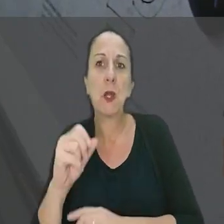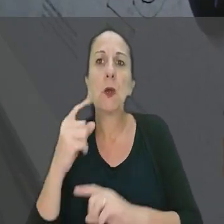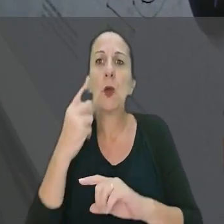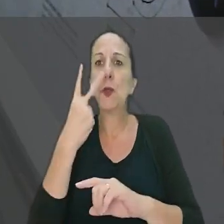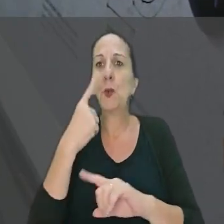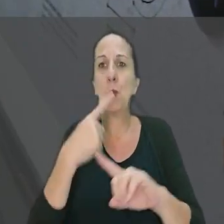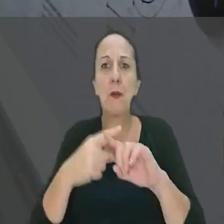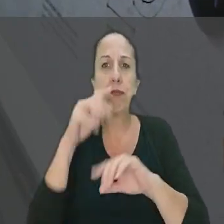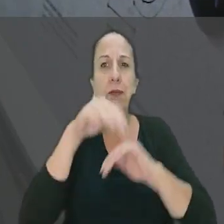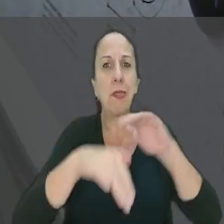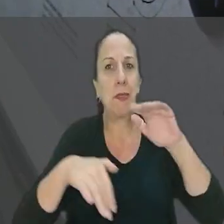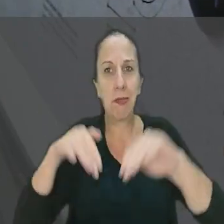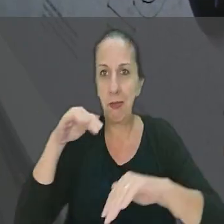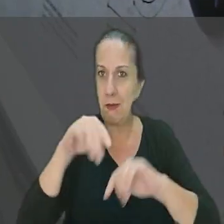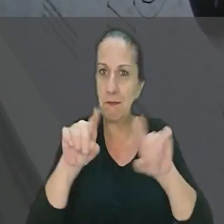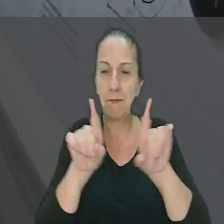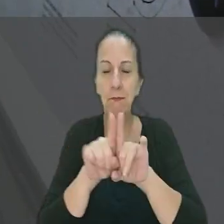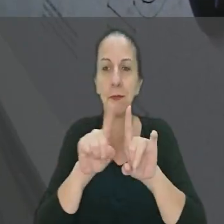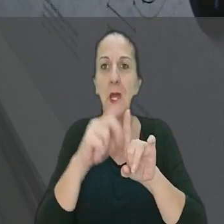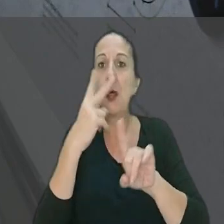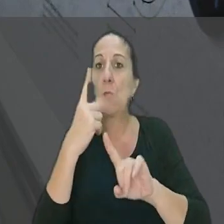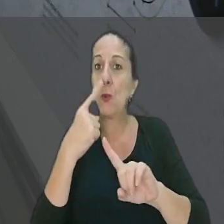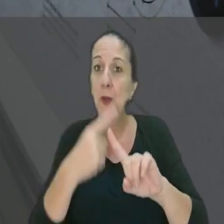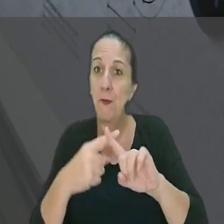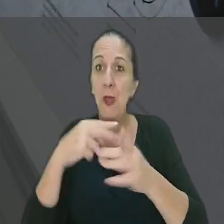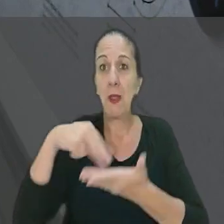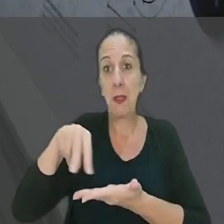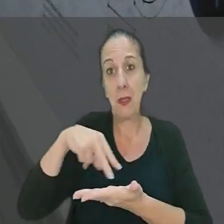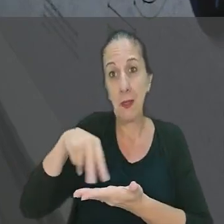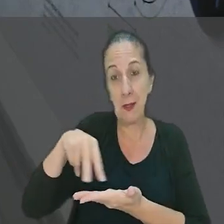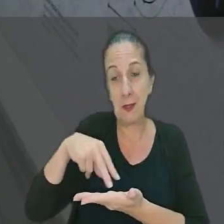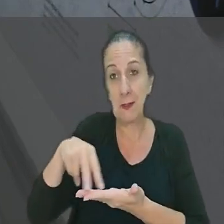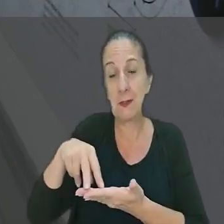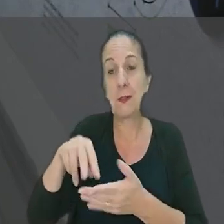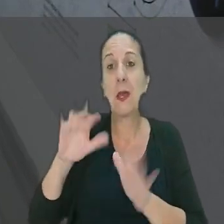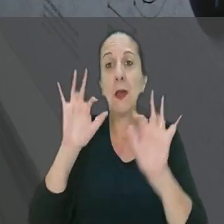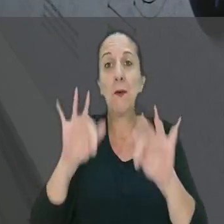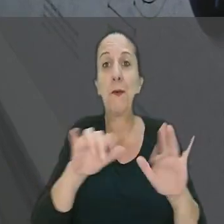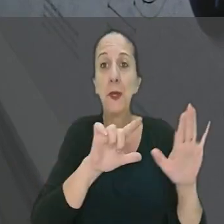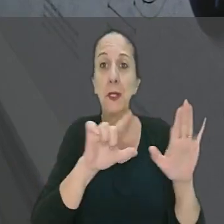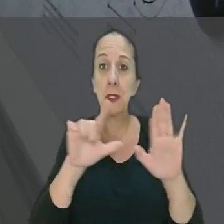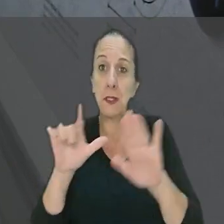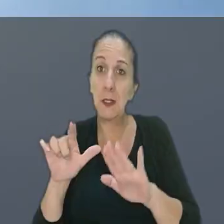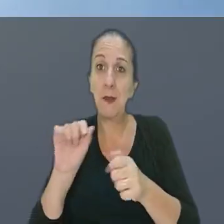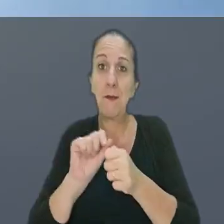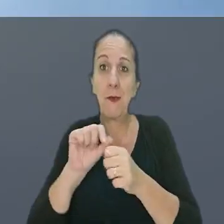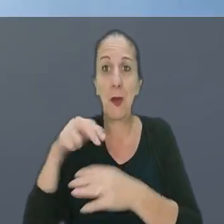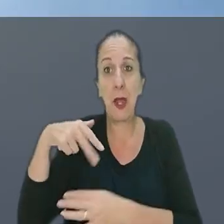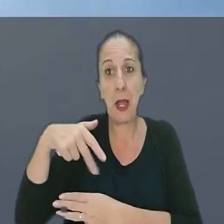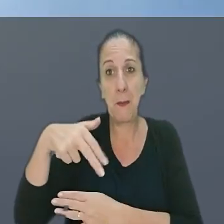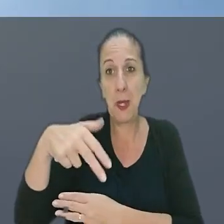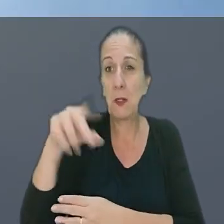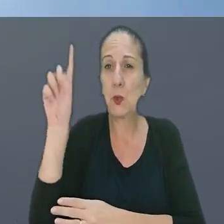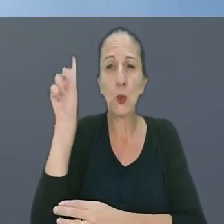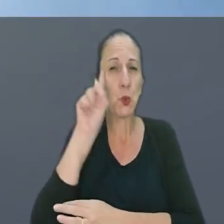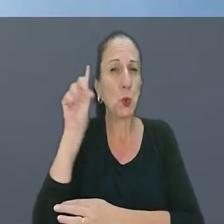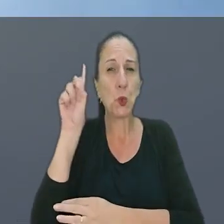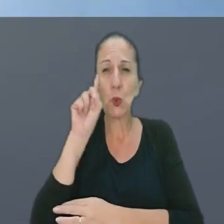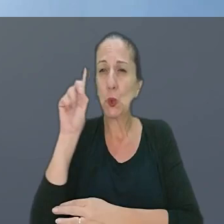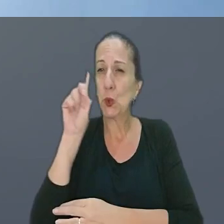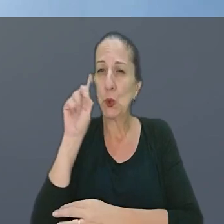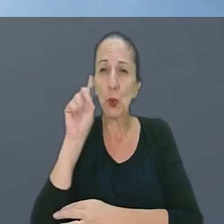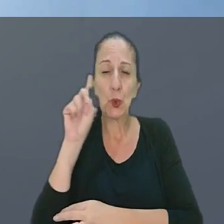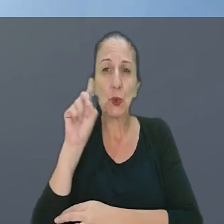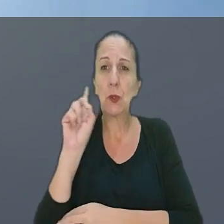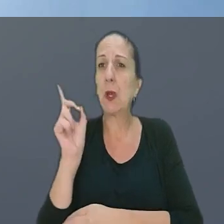2 vezes na semana eu faço natação, 2 vezes dança e aos finais de semana eu faço as caminhadas. Então todos os dias eu